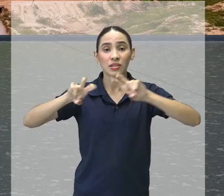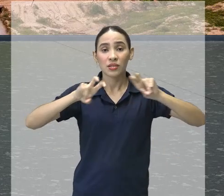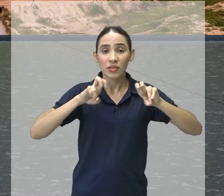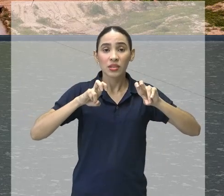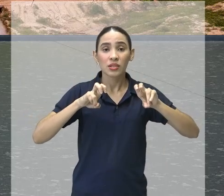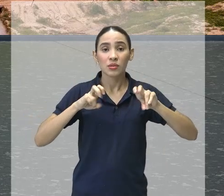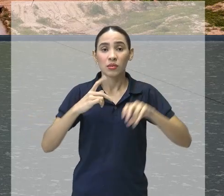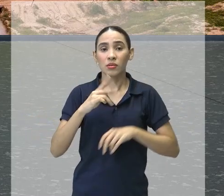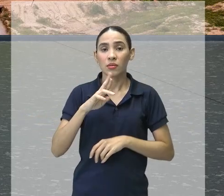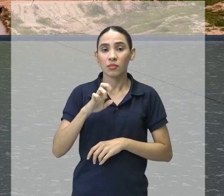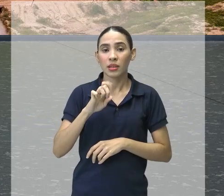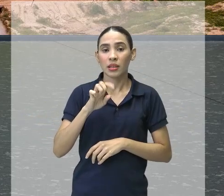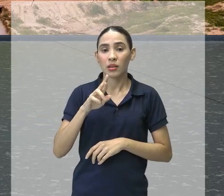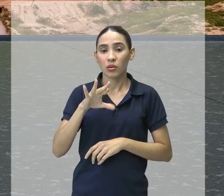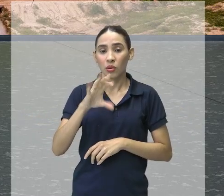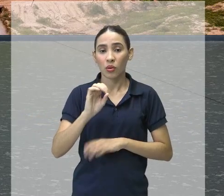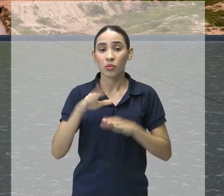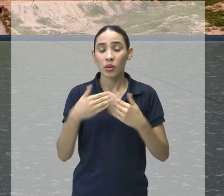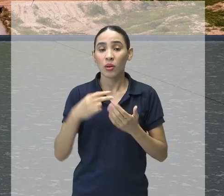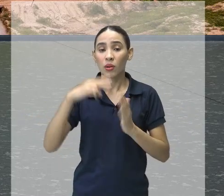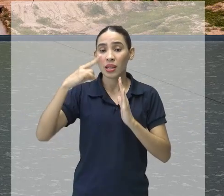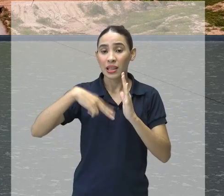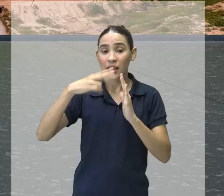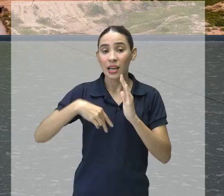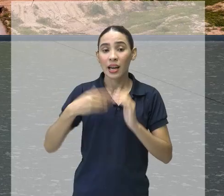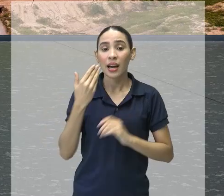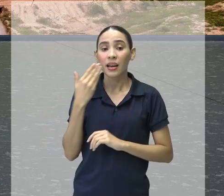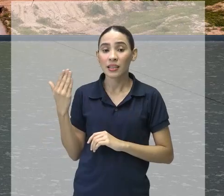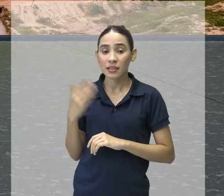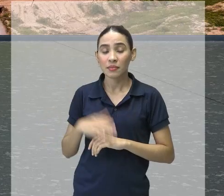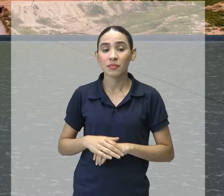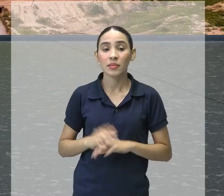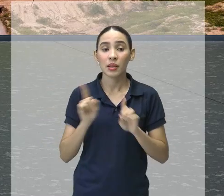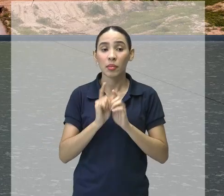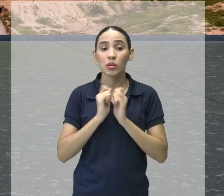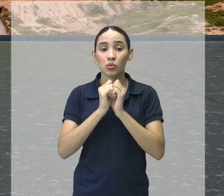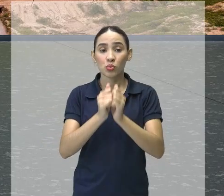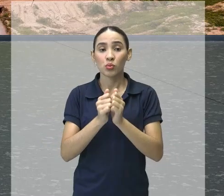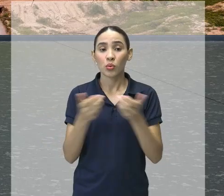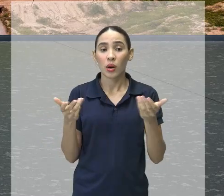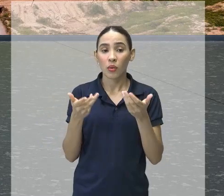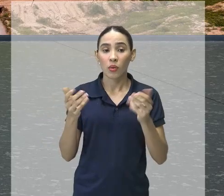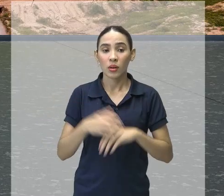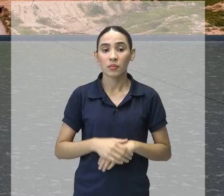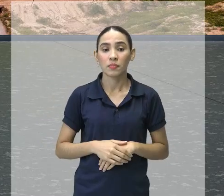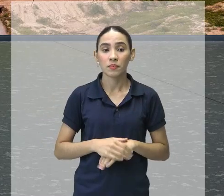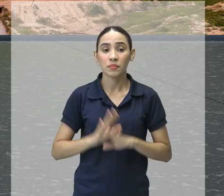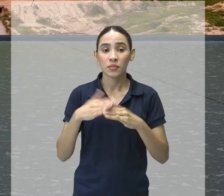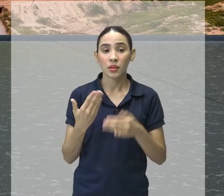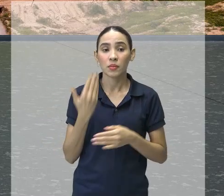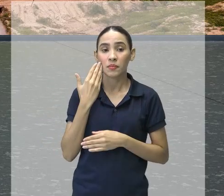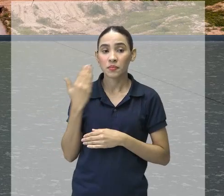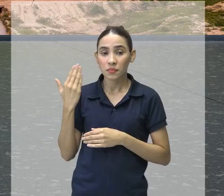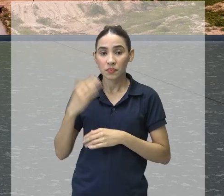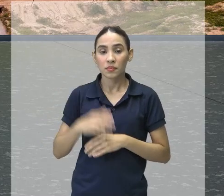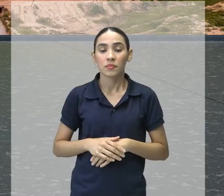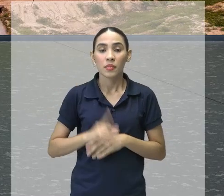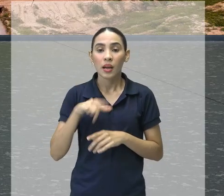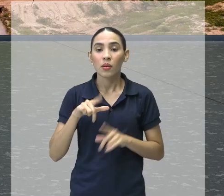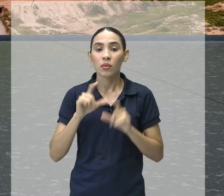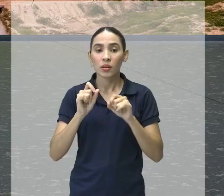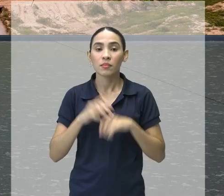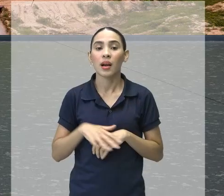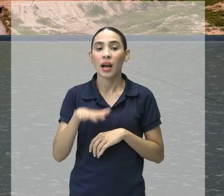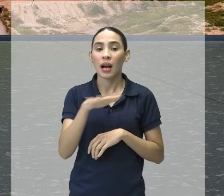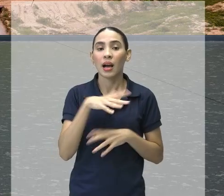extrativismo predatório? Eu vou ler aí para vocês e leiam junto comigo. Extrativismo predatório é